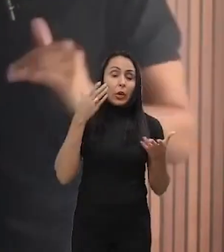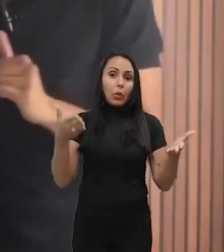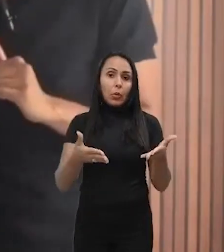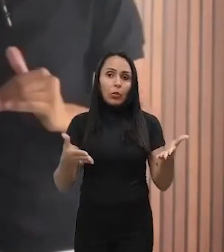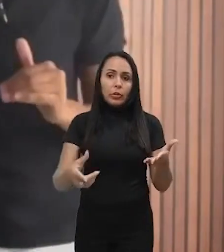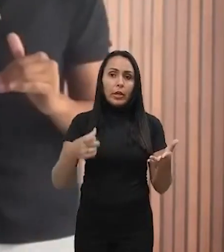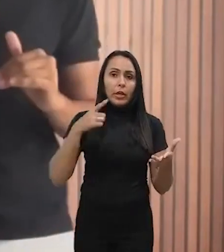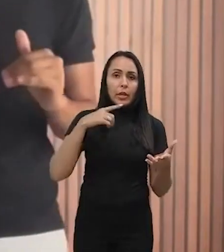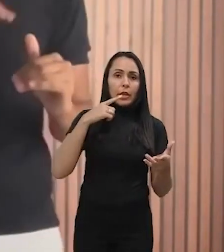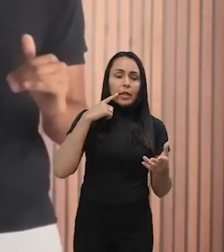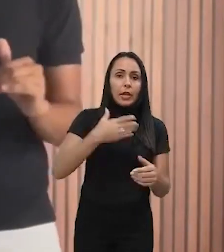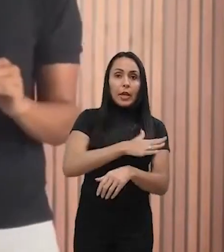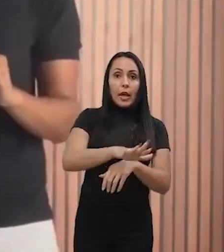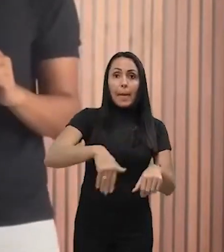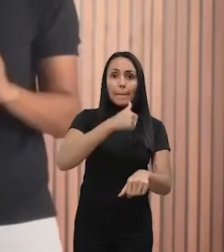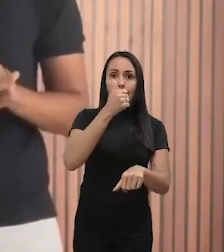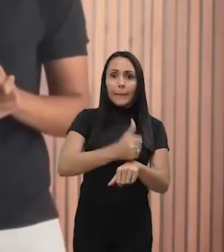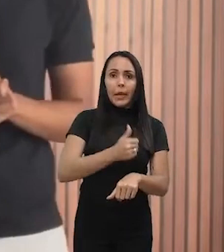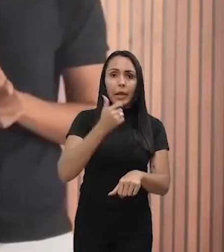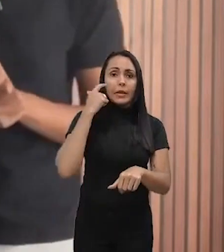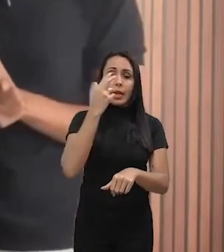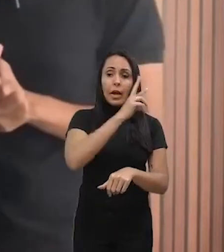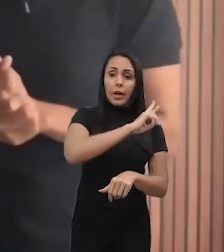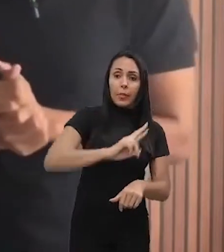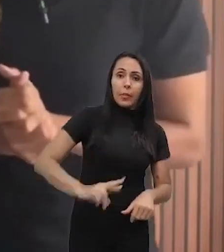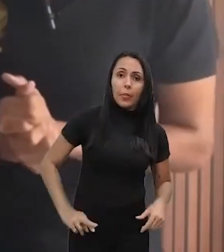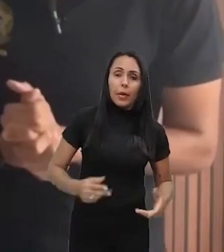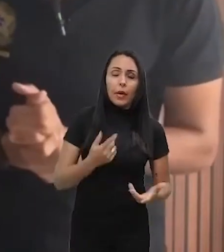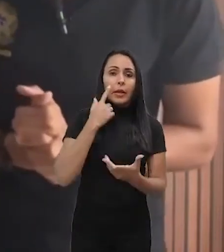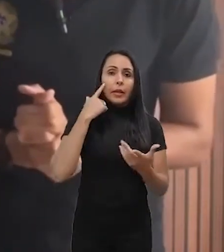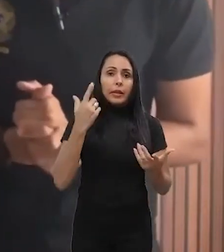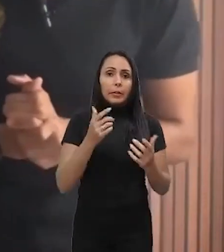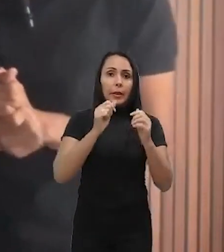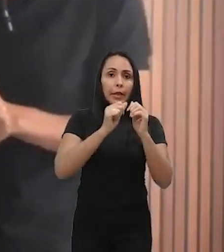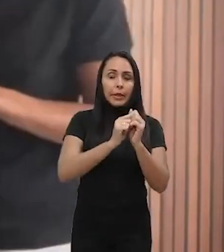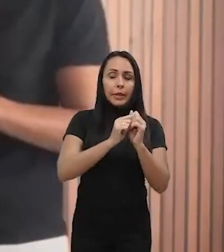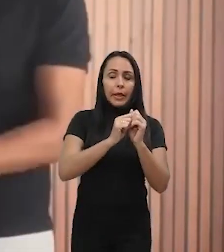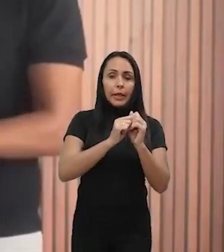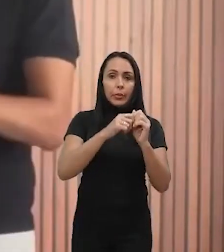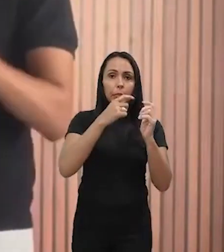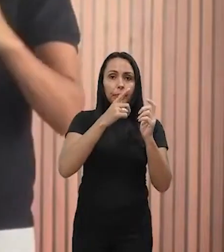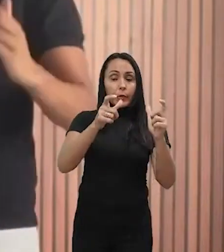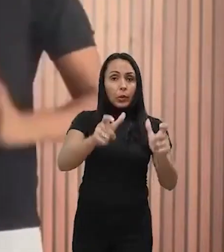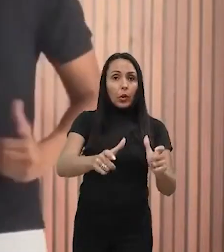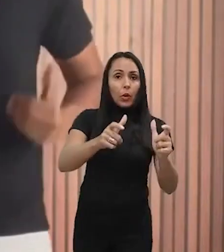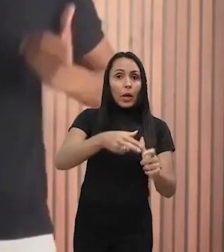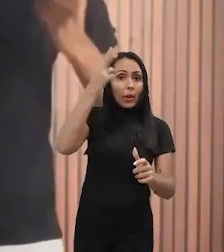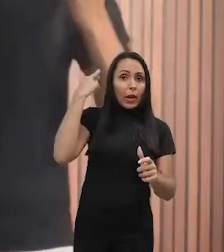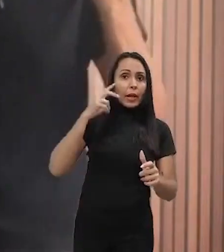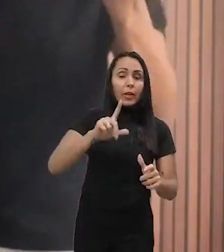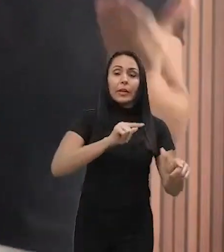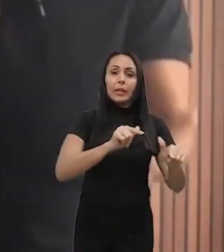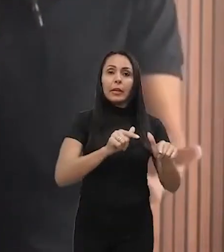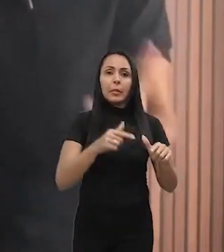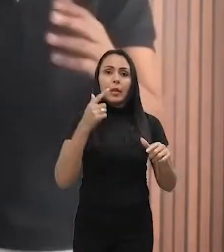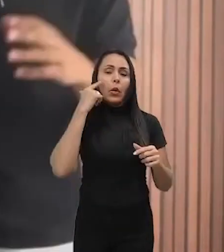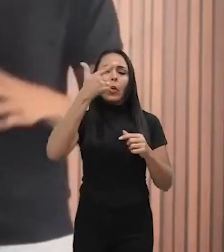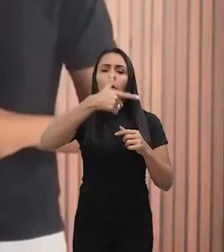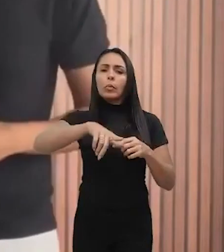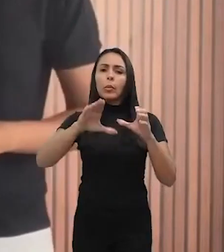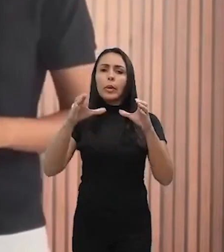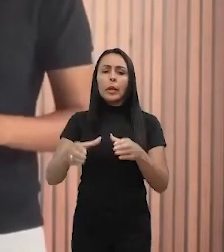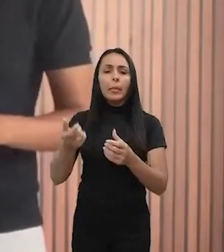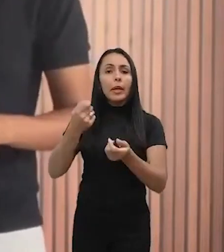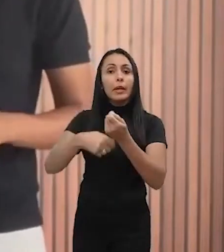ali a Praça da República e onde hoje está construído ali o Palácio do Campo das Princesas, né? E aí você vai ter um outro momento